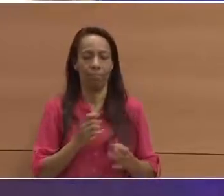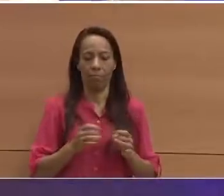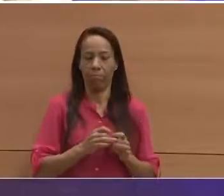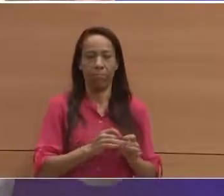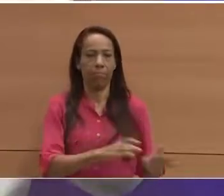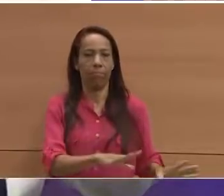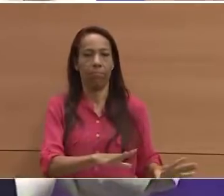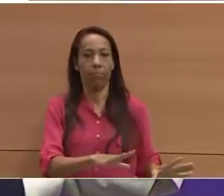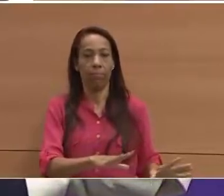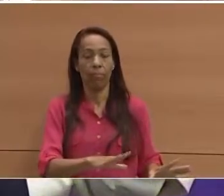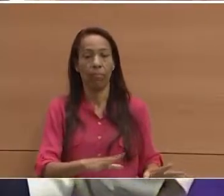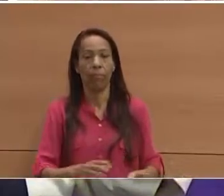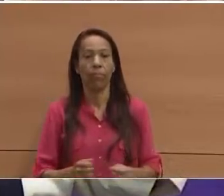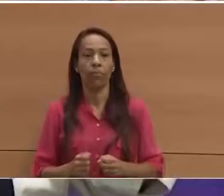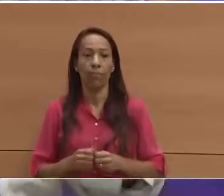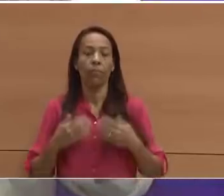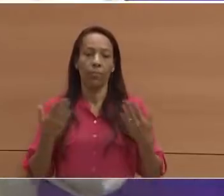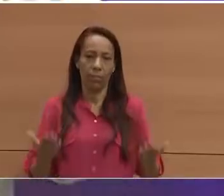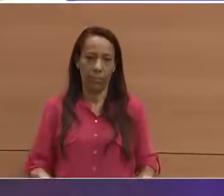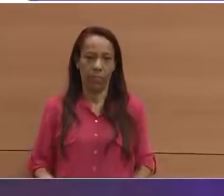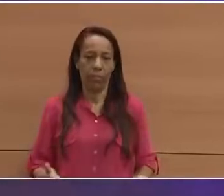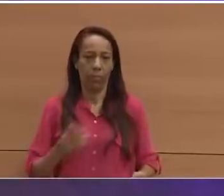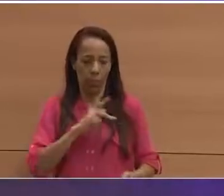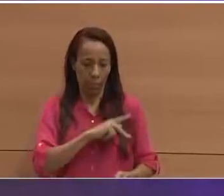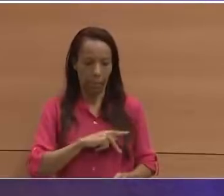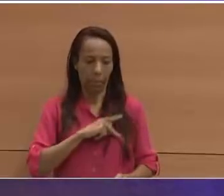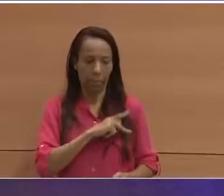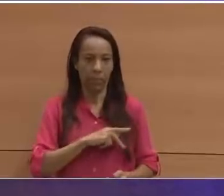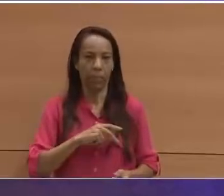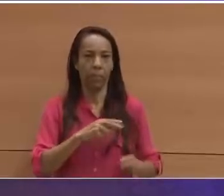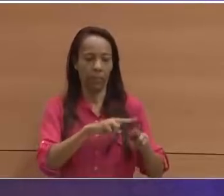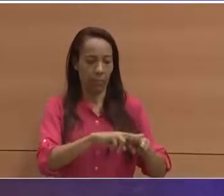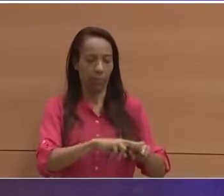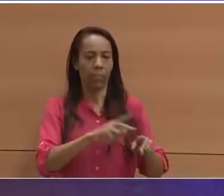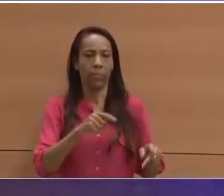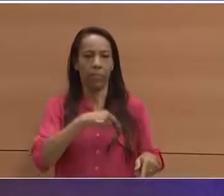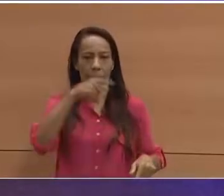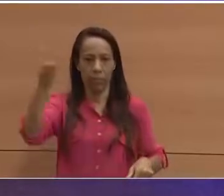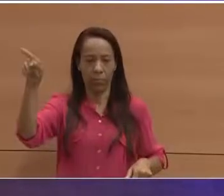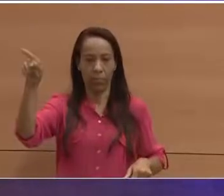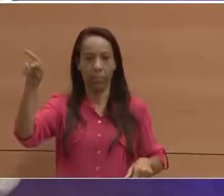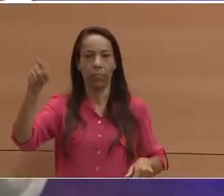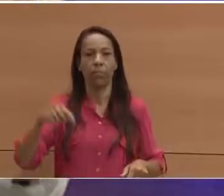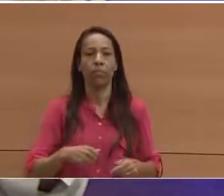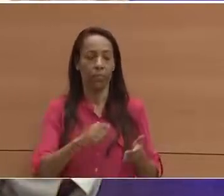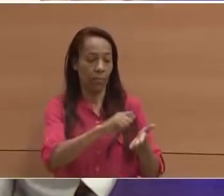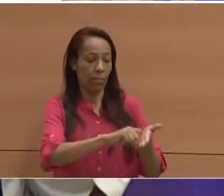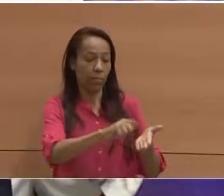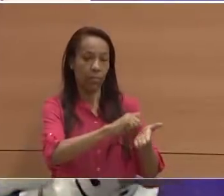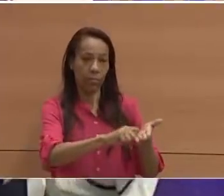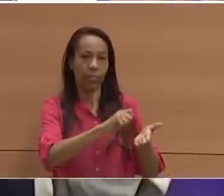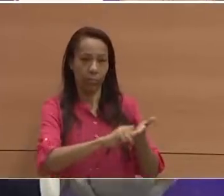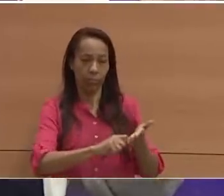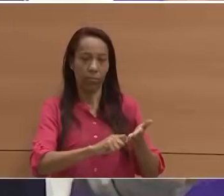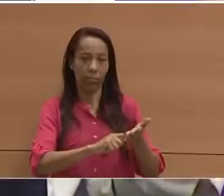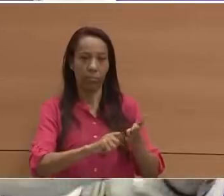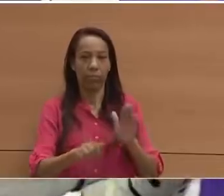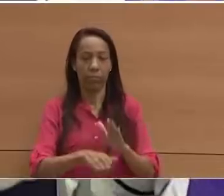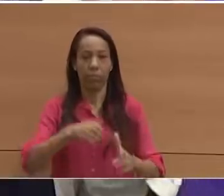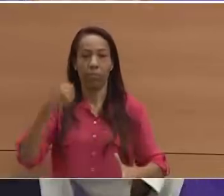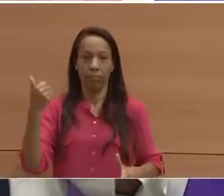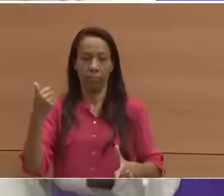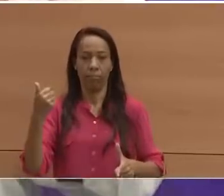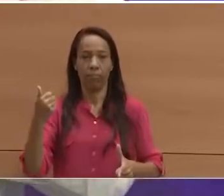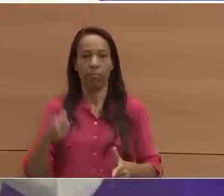visitou de novo esses lugares, e né, ele escreveu para 1 Timóteo,